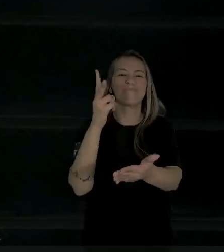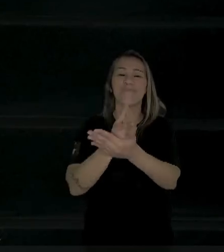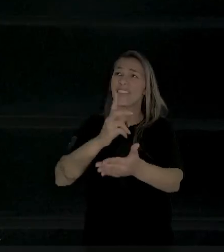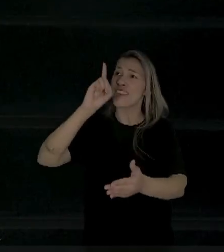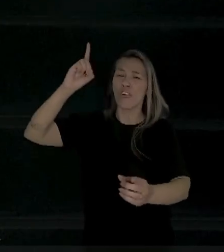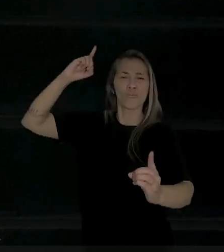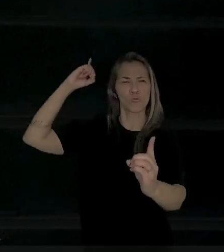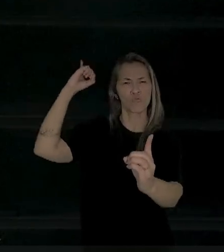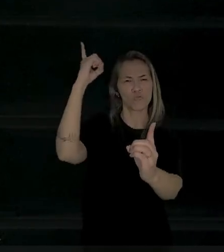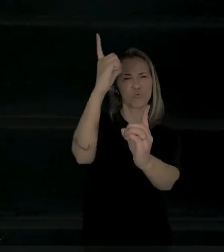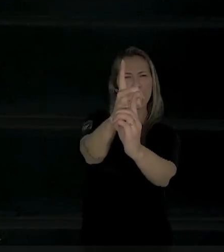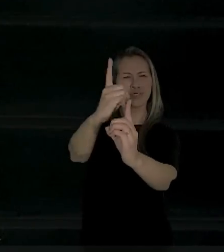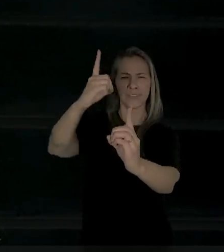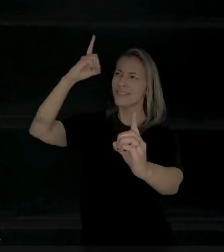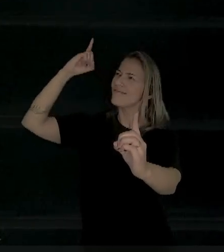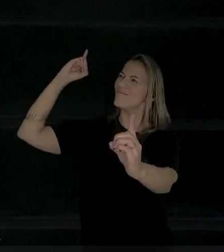Sempre vai te achar.